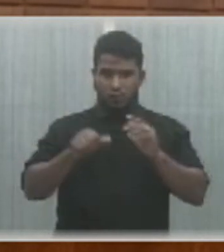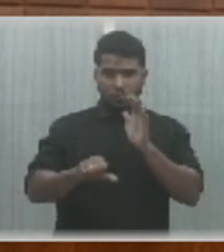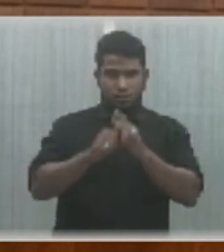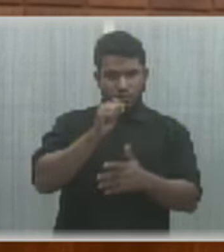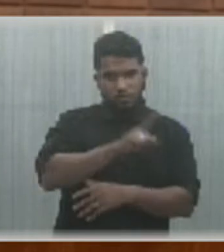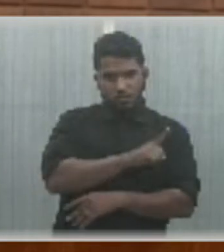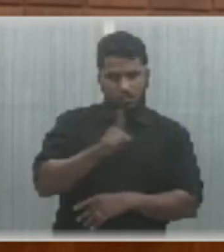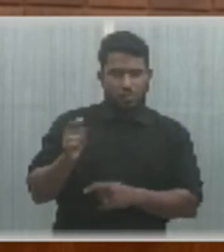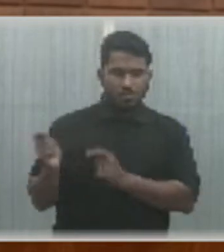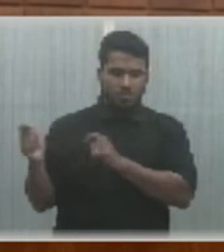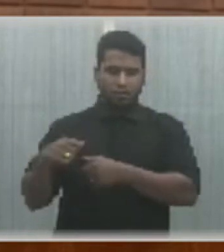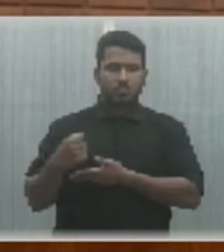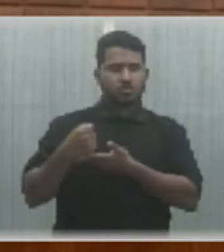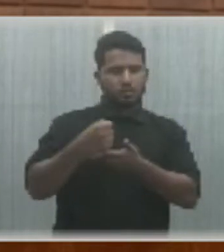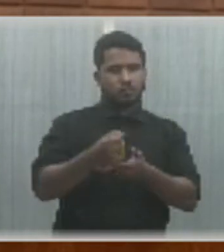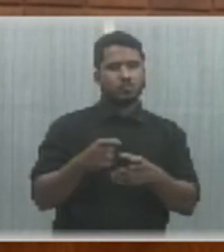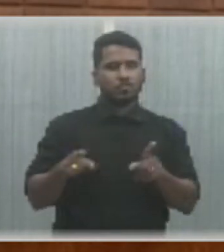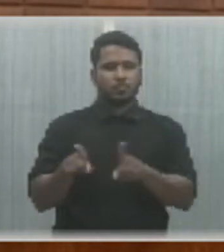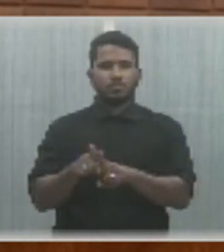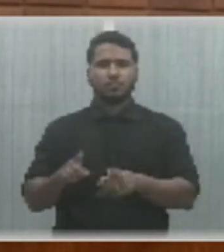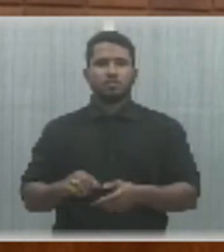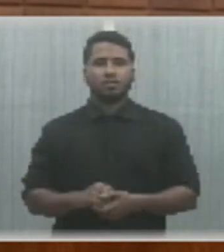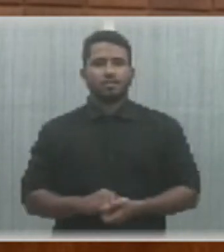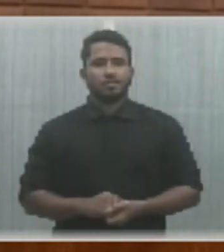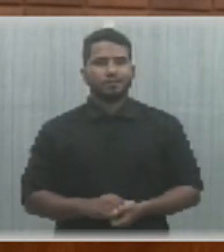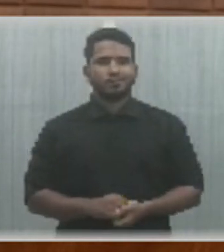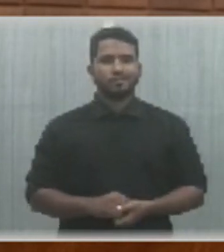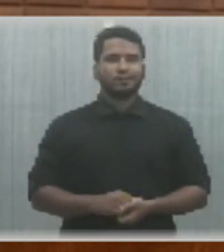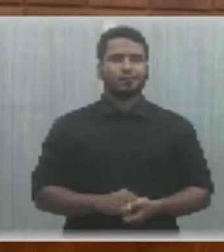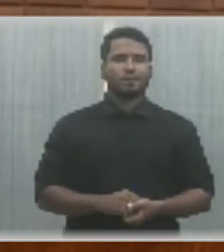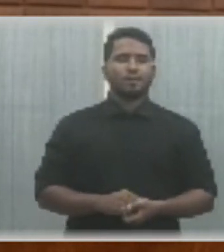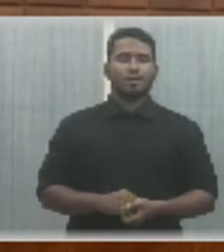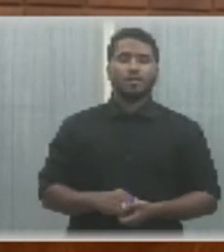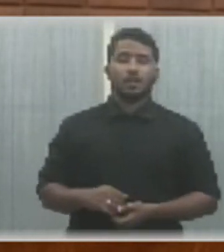pode contribuir nesse processo, para que a gente possa, sim,